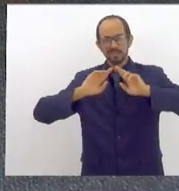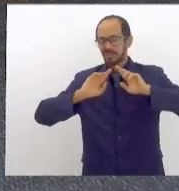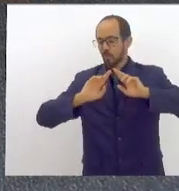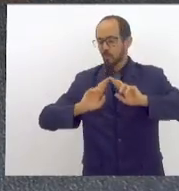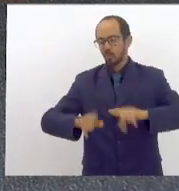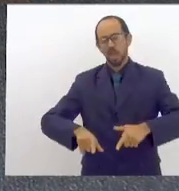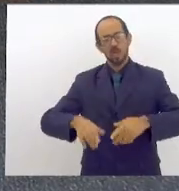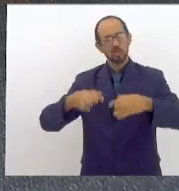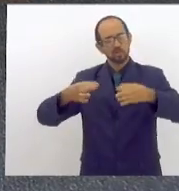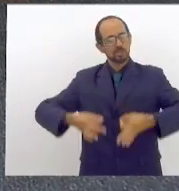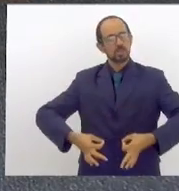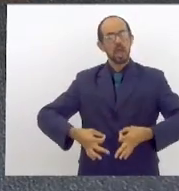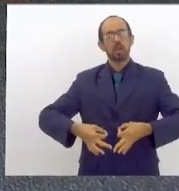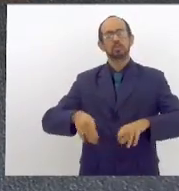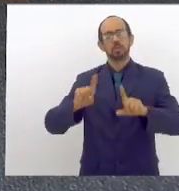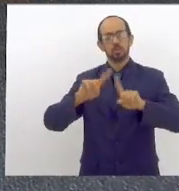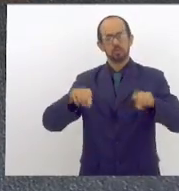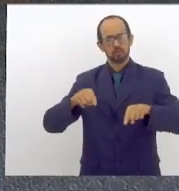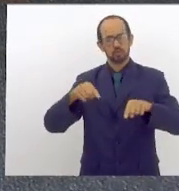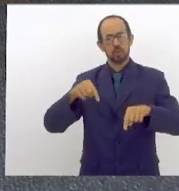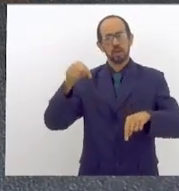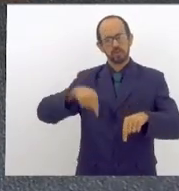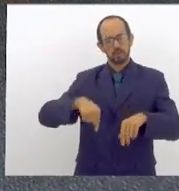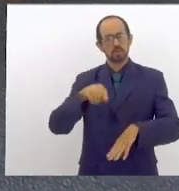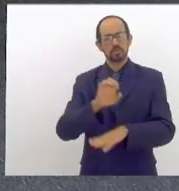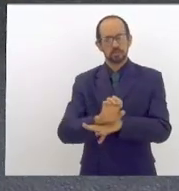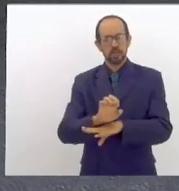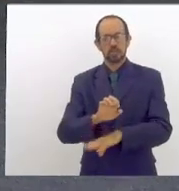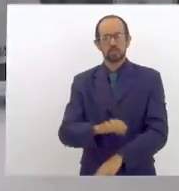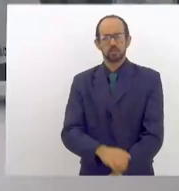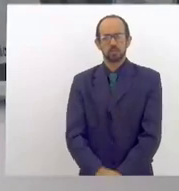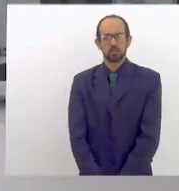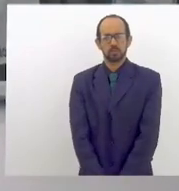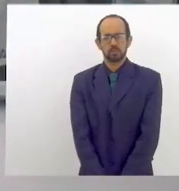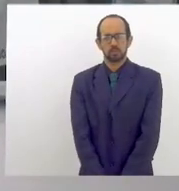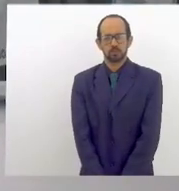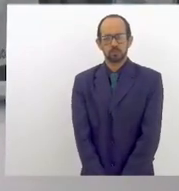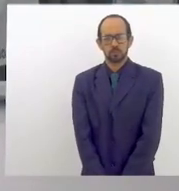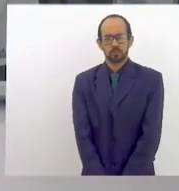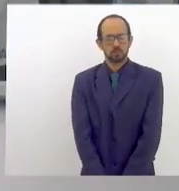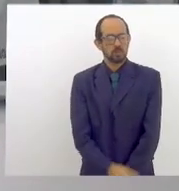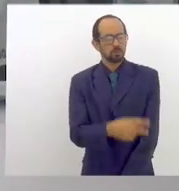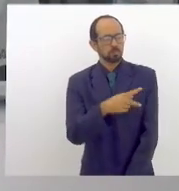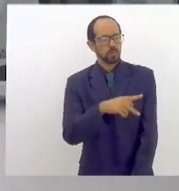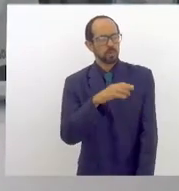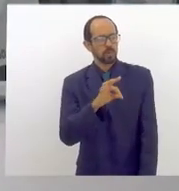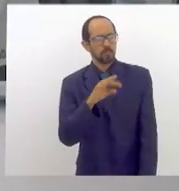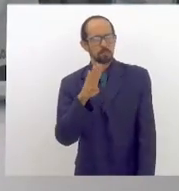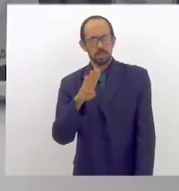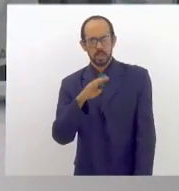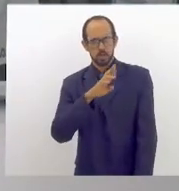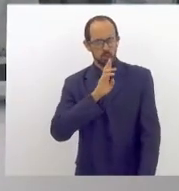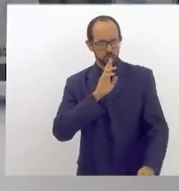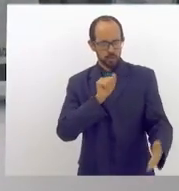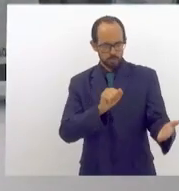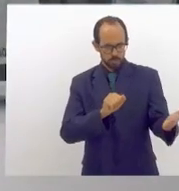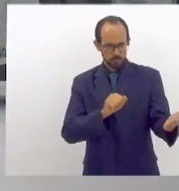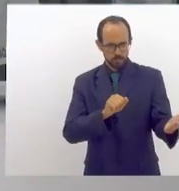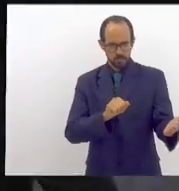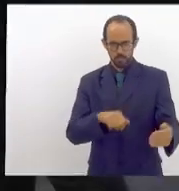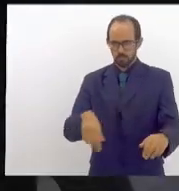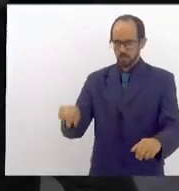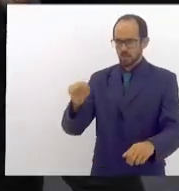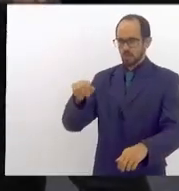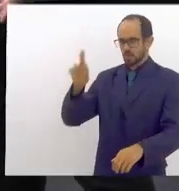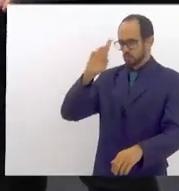é devido aos servidores desse estado pelo PTB Deputado Rodrigo Amorim se o presidente o